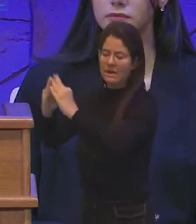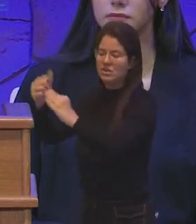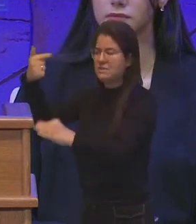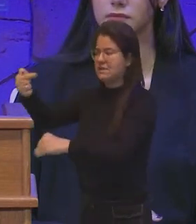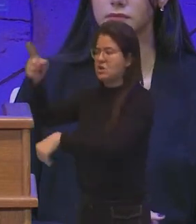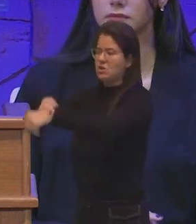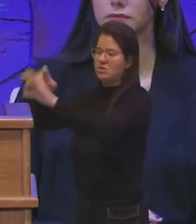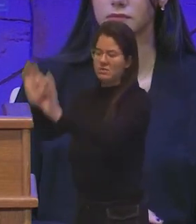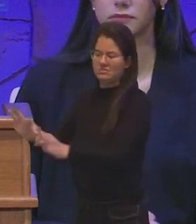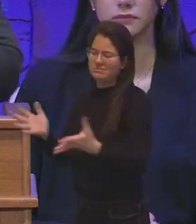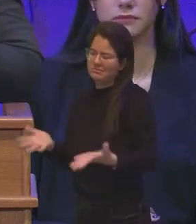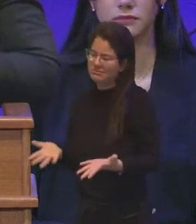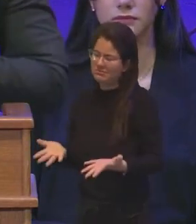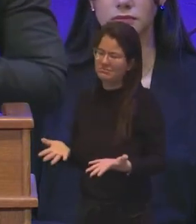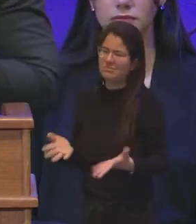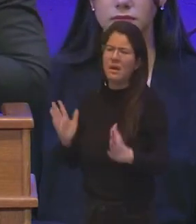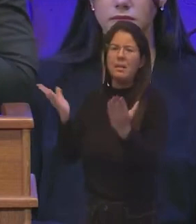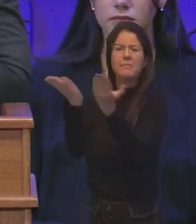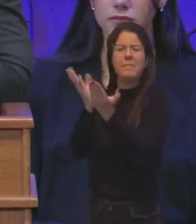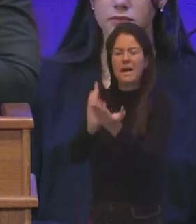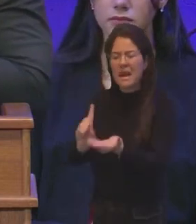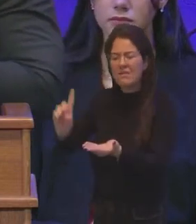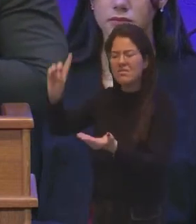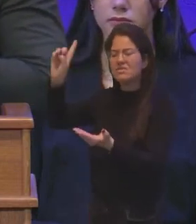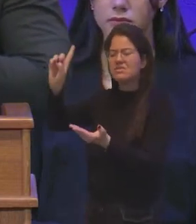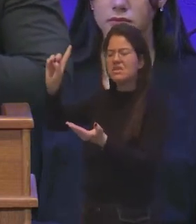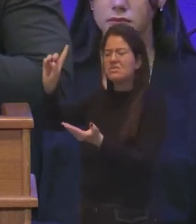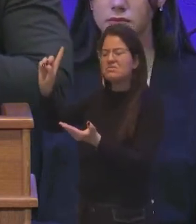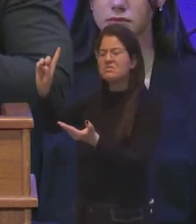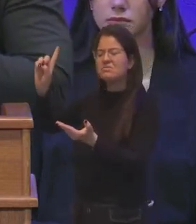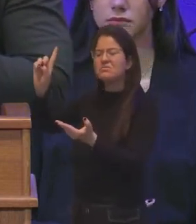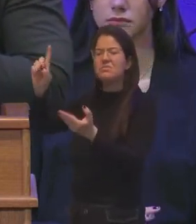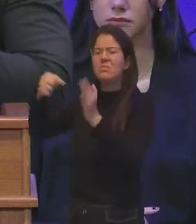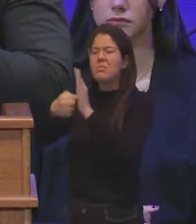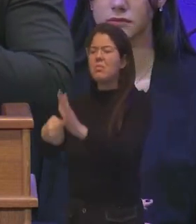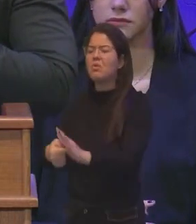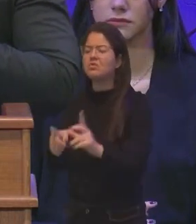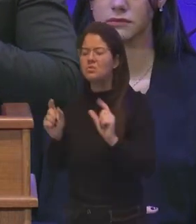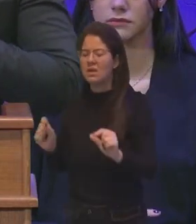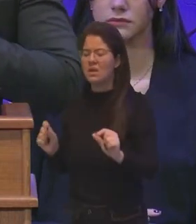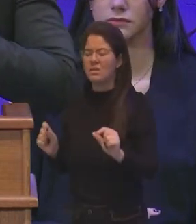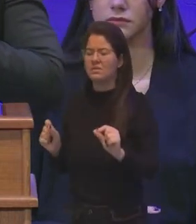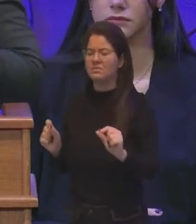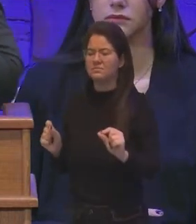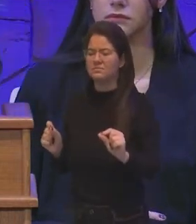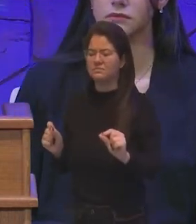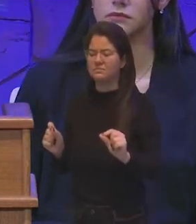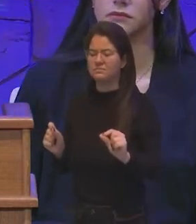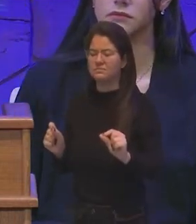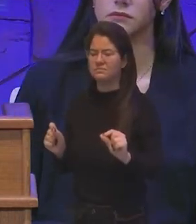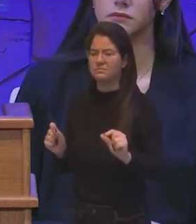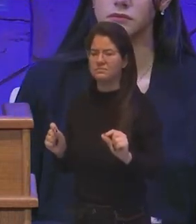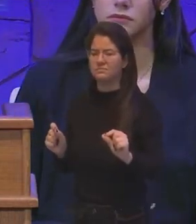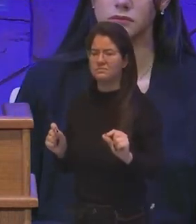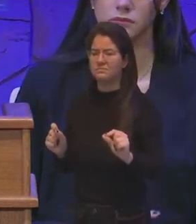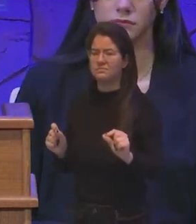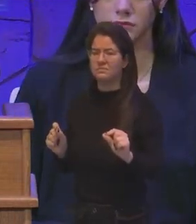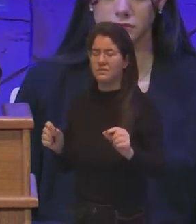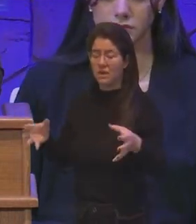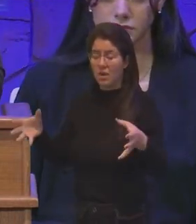O que a palavra de Deus nos mostra nessa noite? Que este grande ajuntamento, como eu